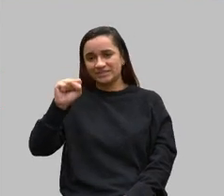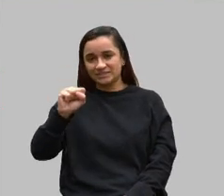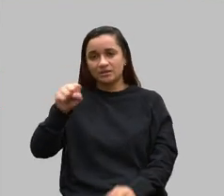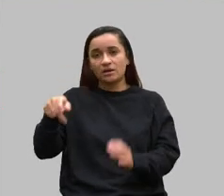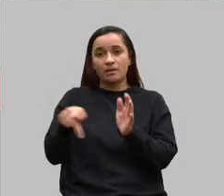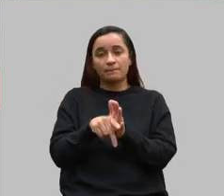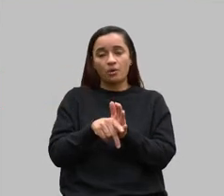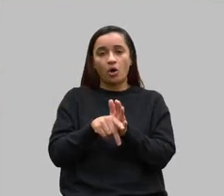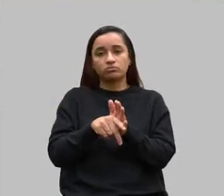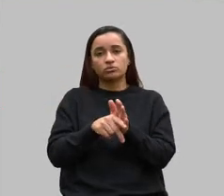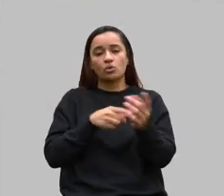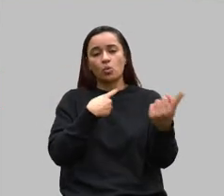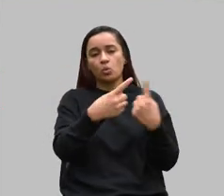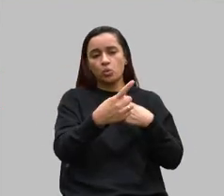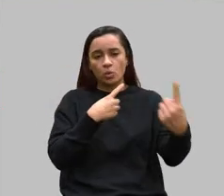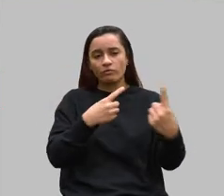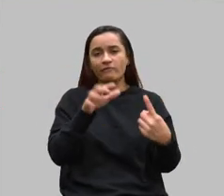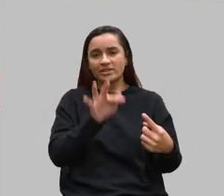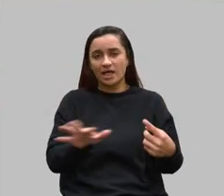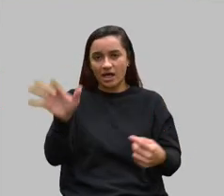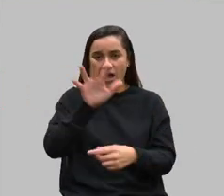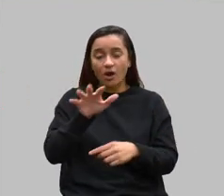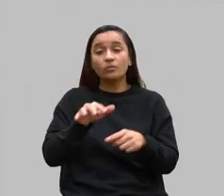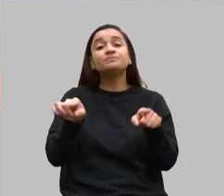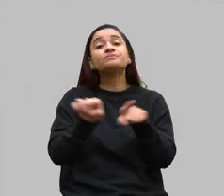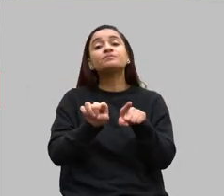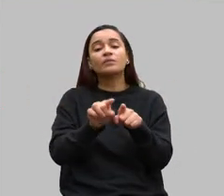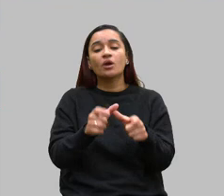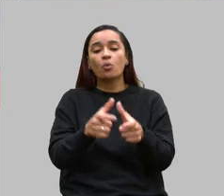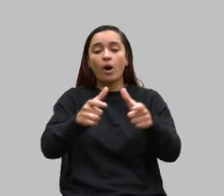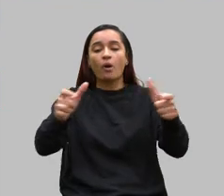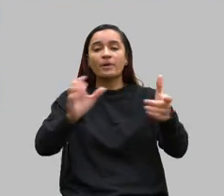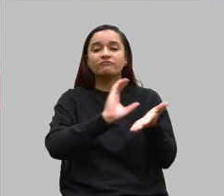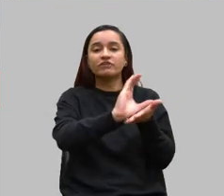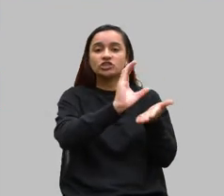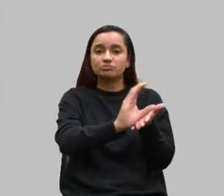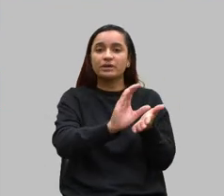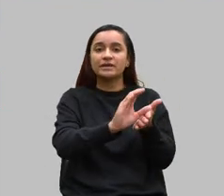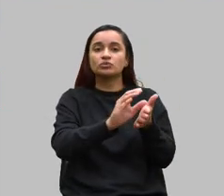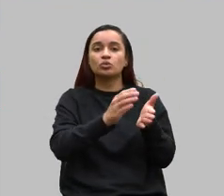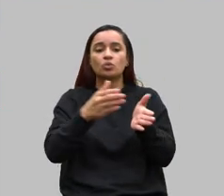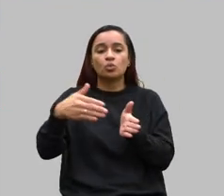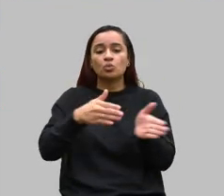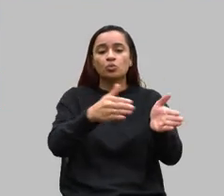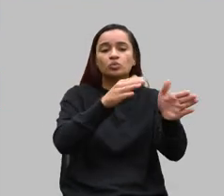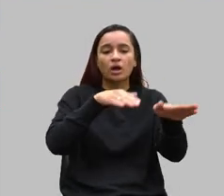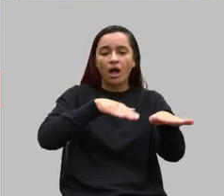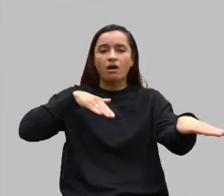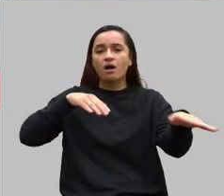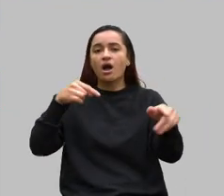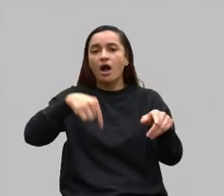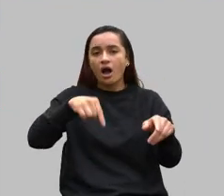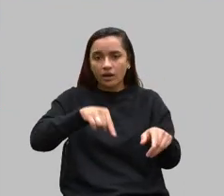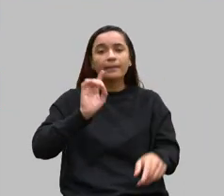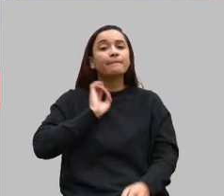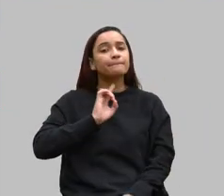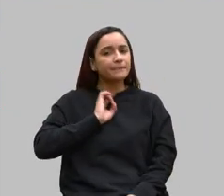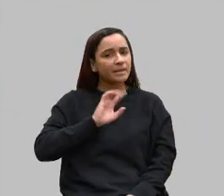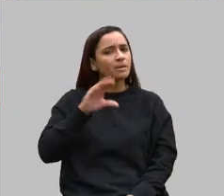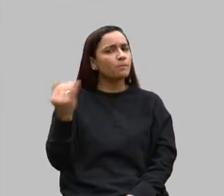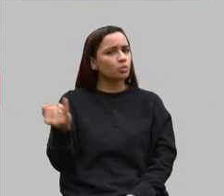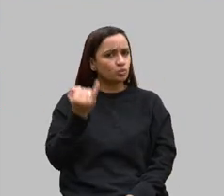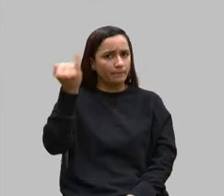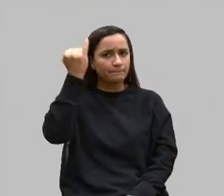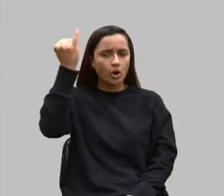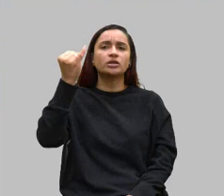aí também o aumento no investimento da recuperação das estradas de Minas isso é muito importante a gente louva isso registra aqui